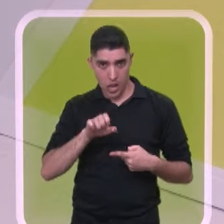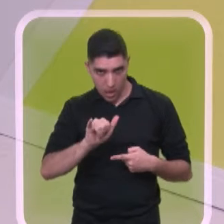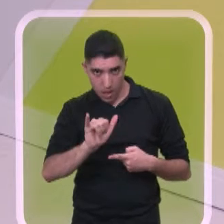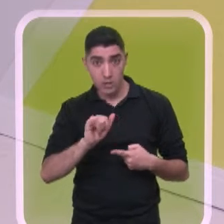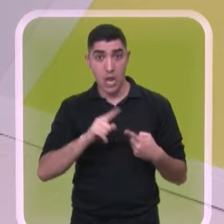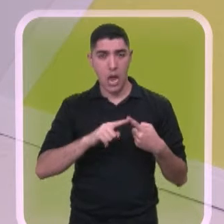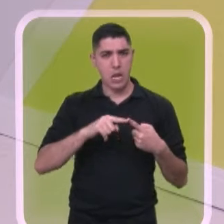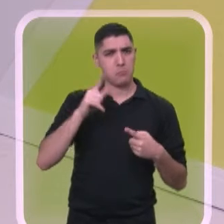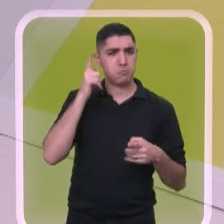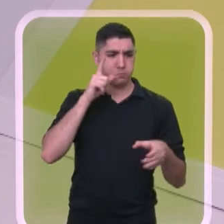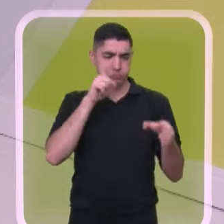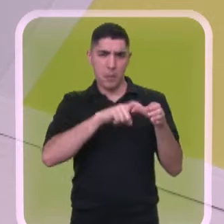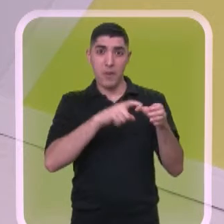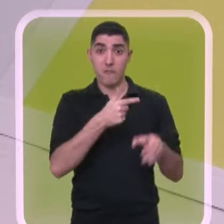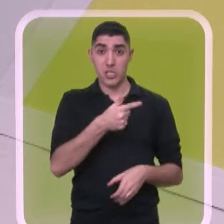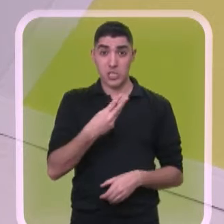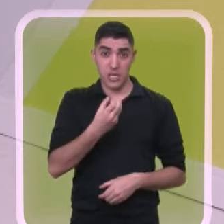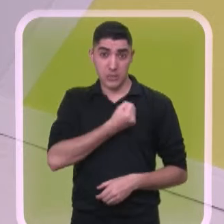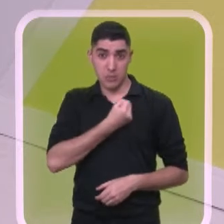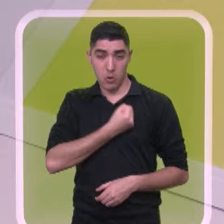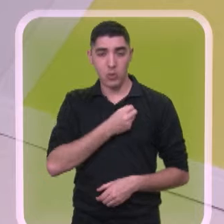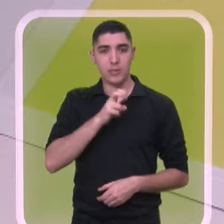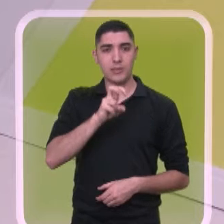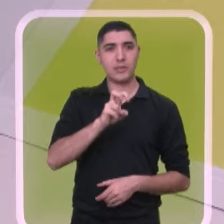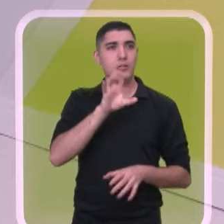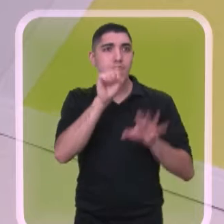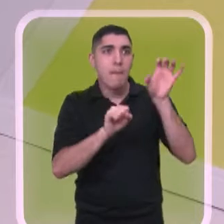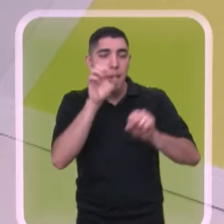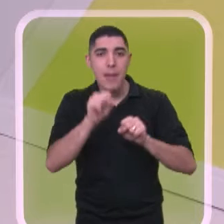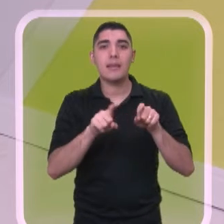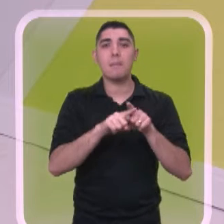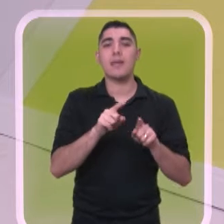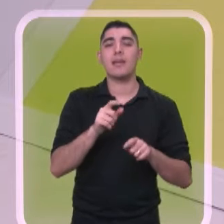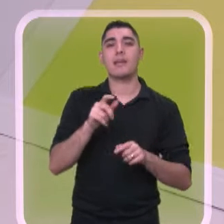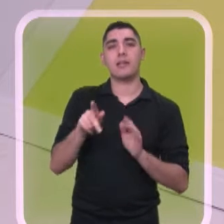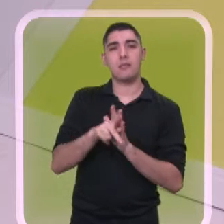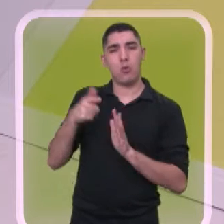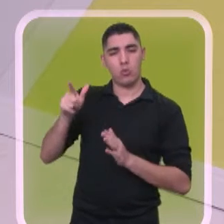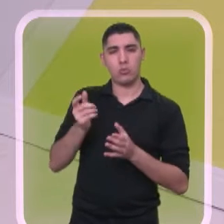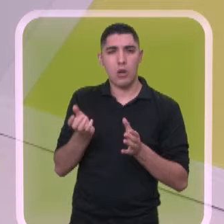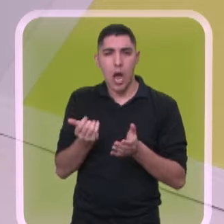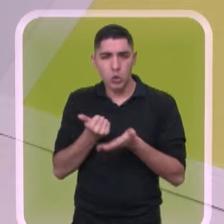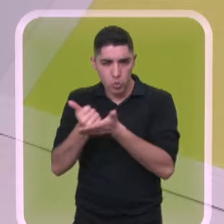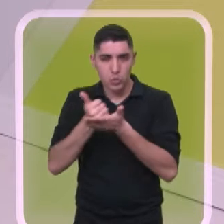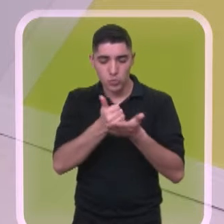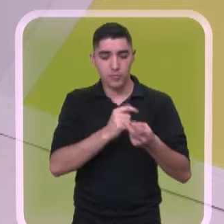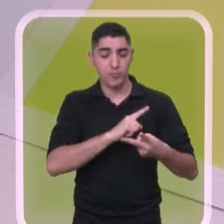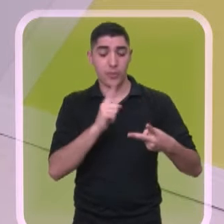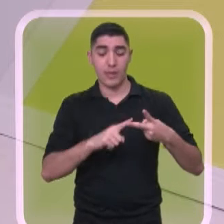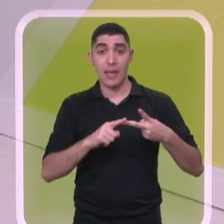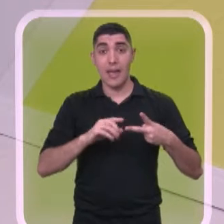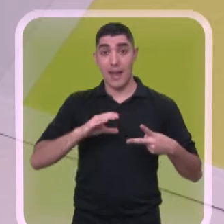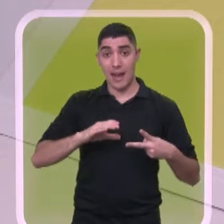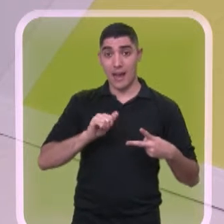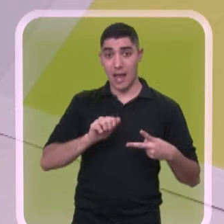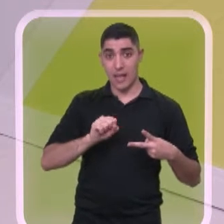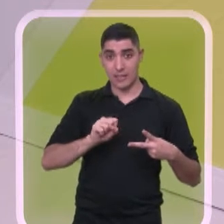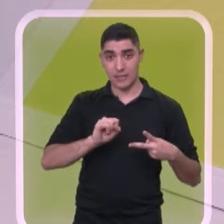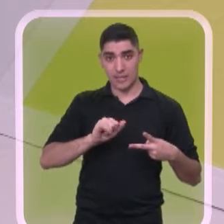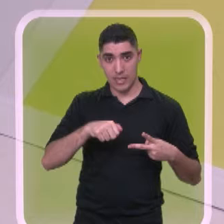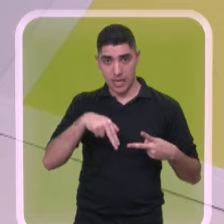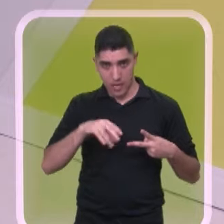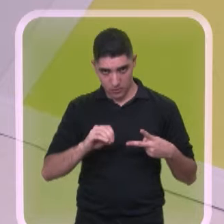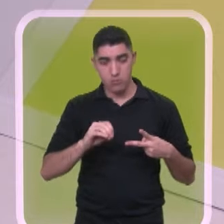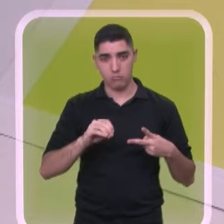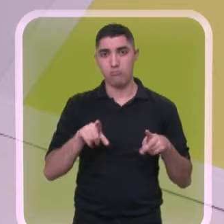cestinha da partida, 23 pontos, 5 rebotes, 3 assistências, seguido pelo Cassiano, com 17 pontos, um rebote,